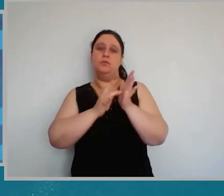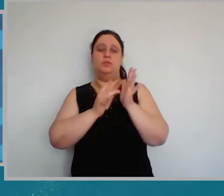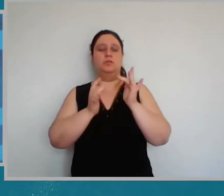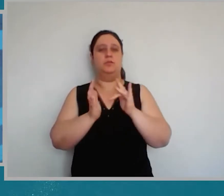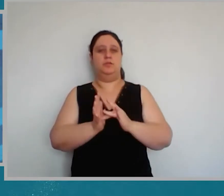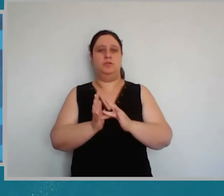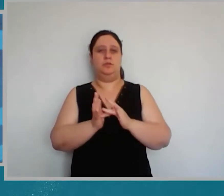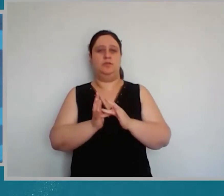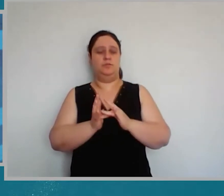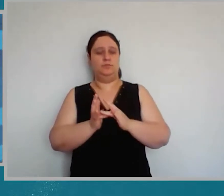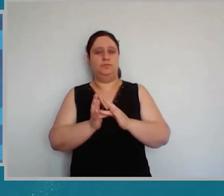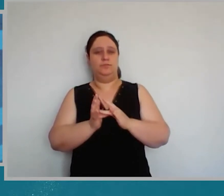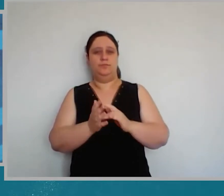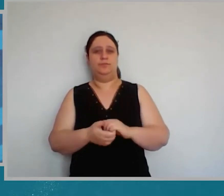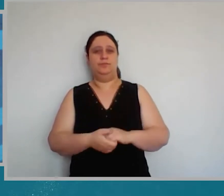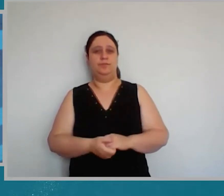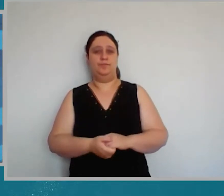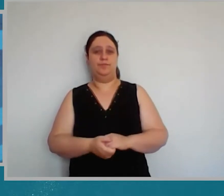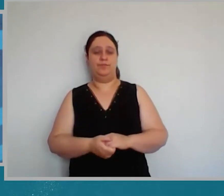numa genealogia de um rei.